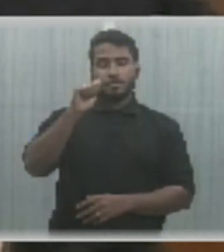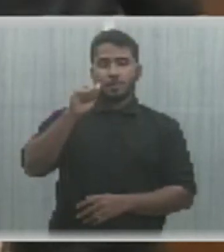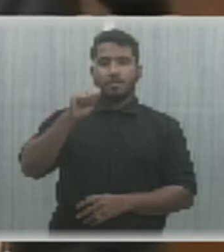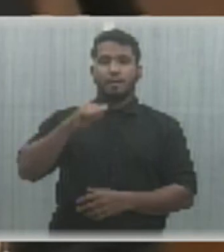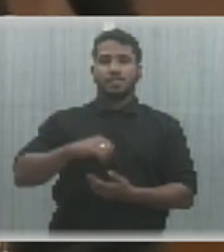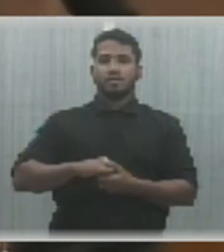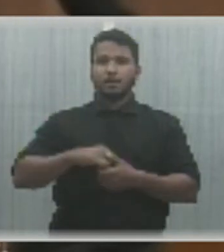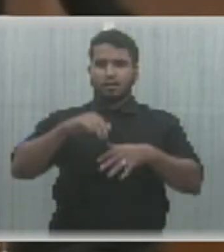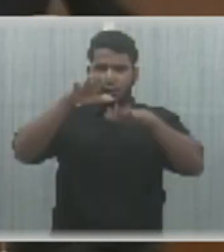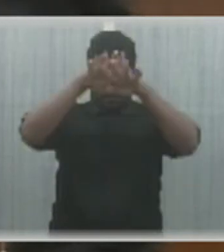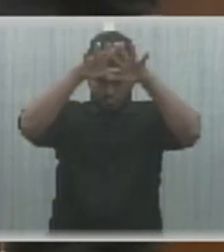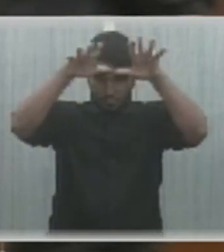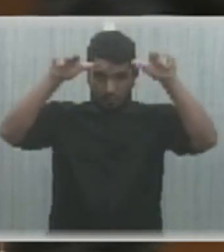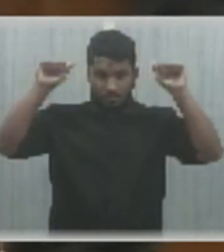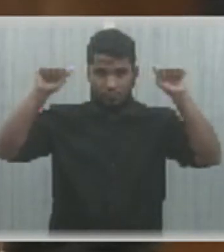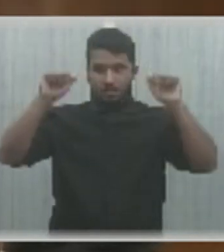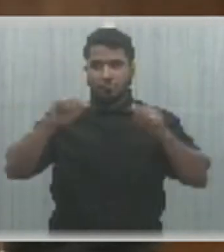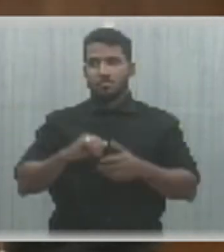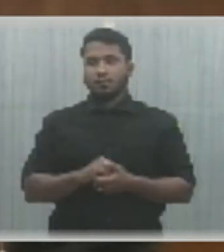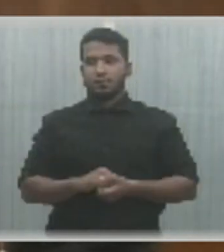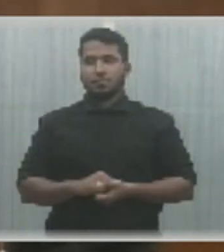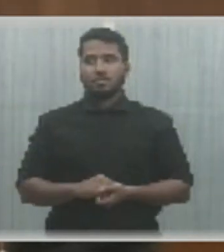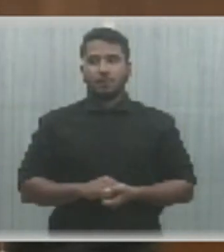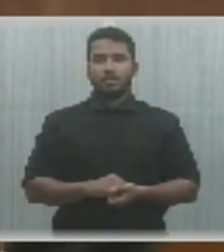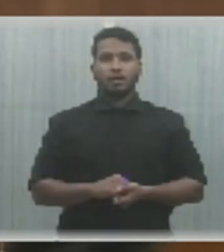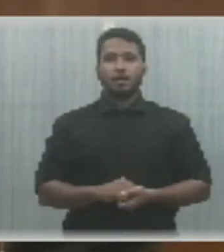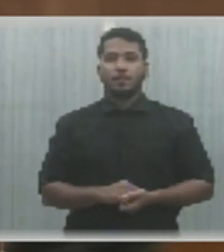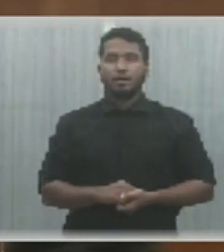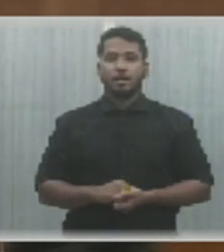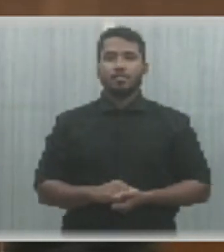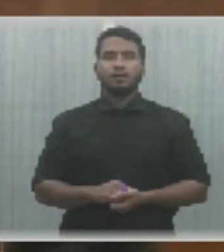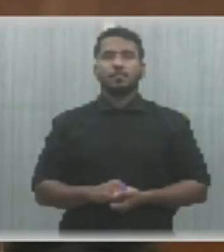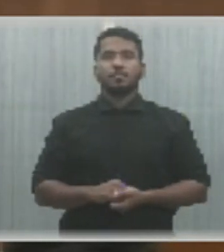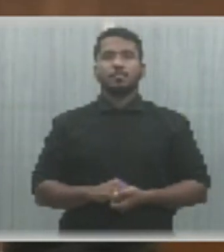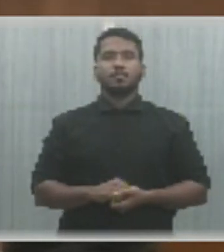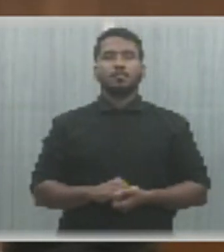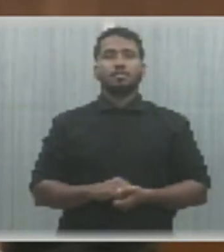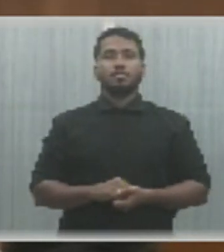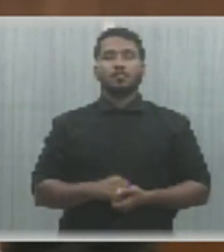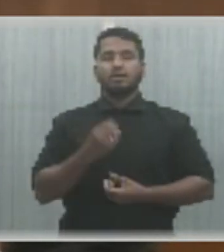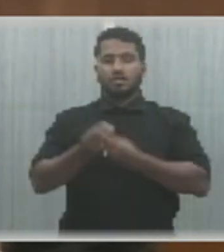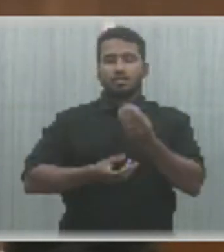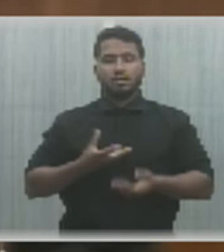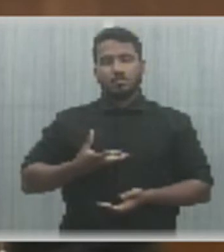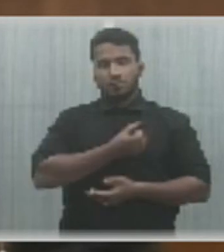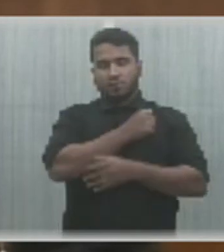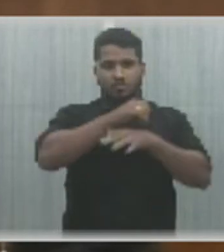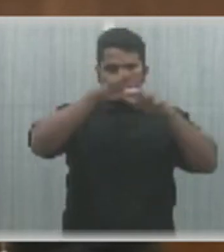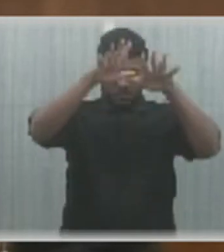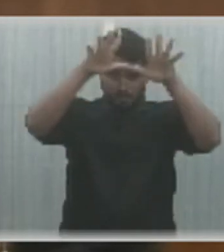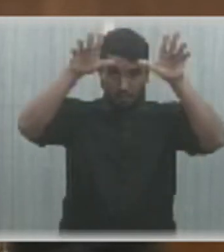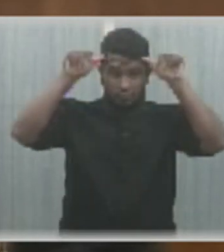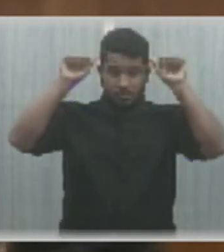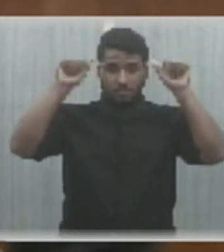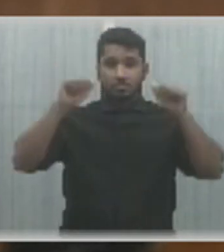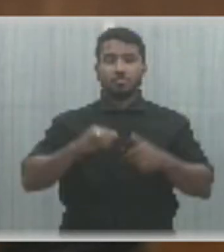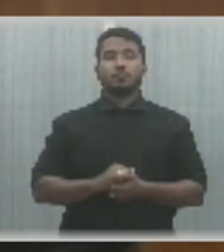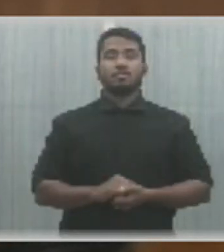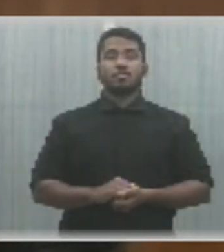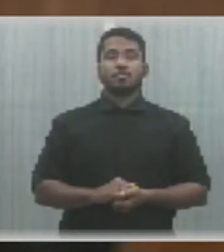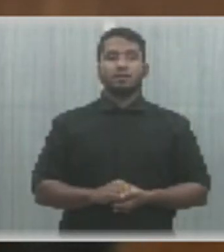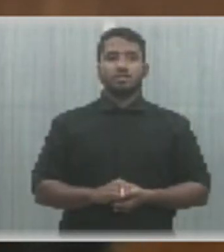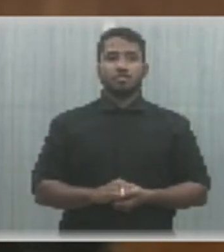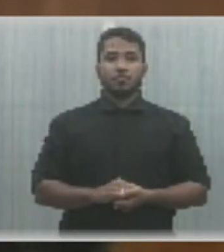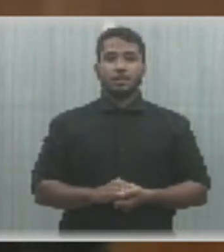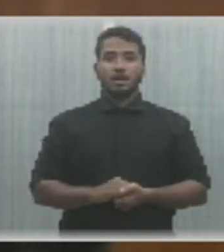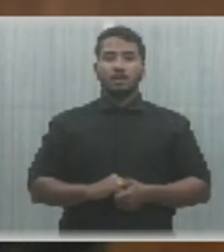estava fazendo pesquisas para publicação de um livro, Como Salvar a Amazônia. E em todos